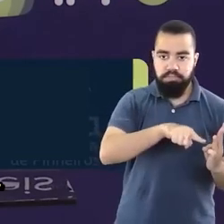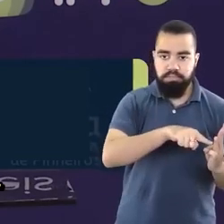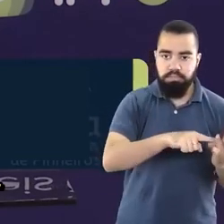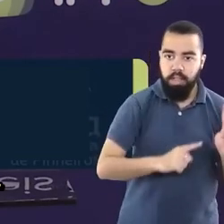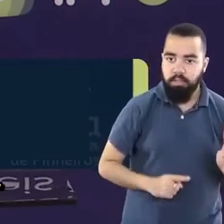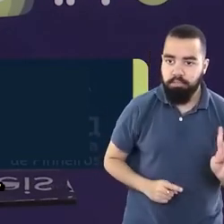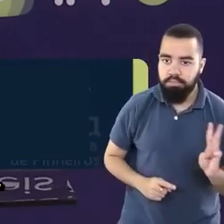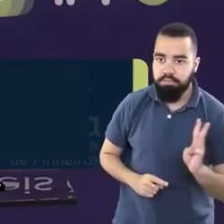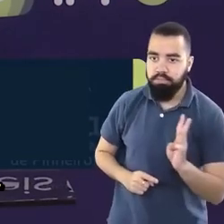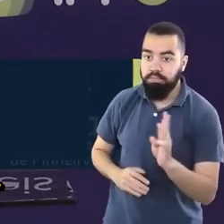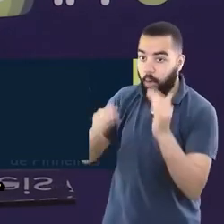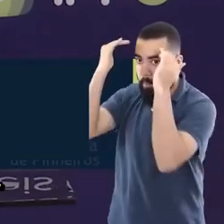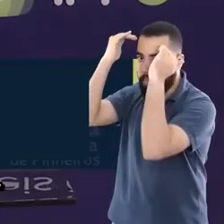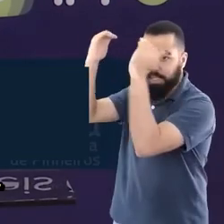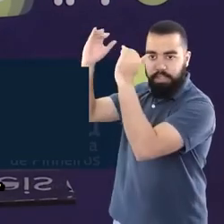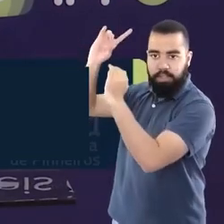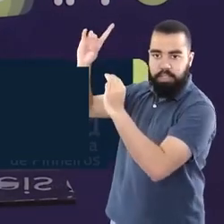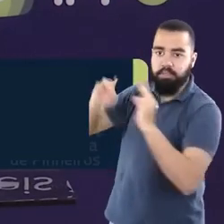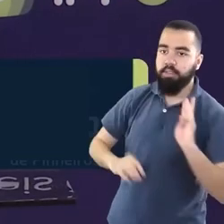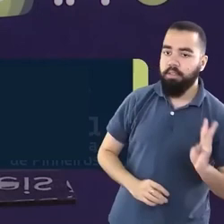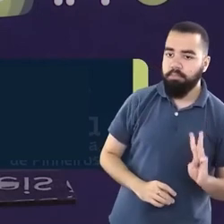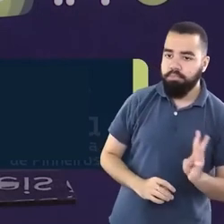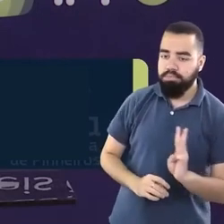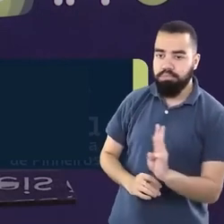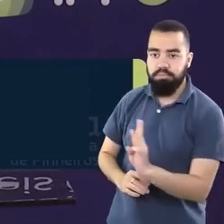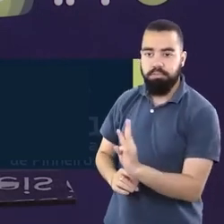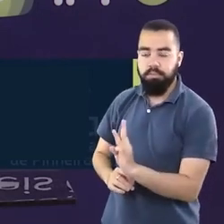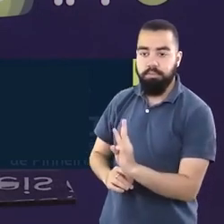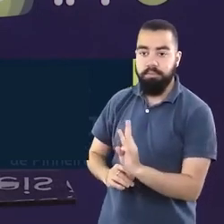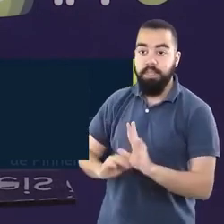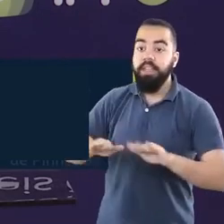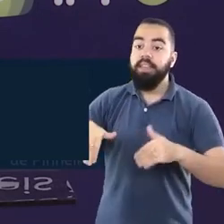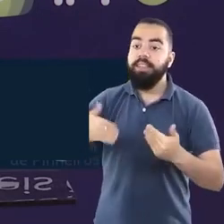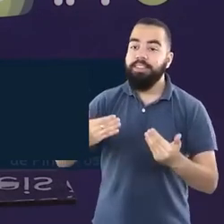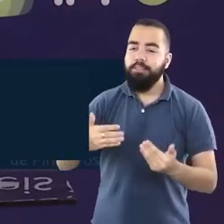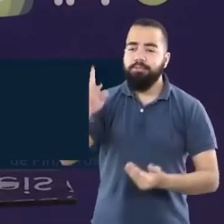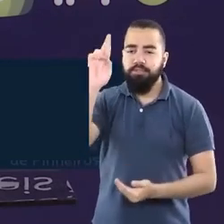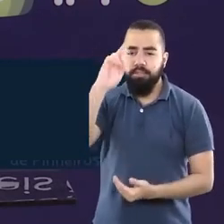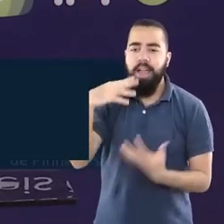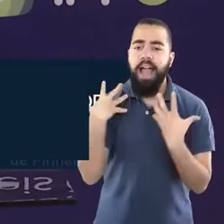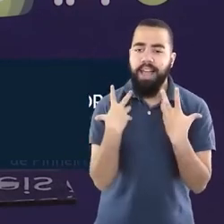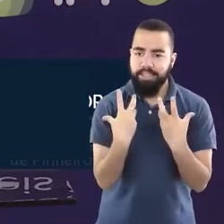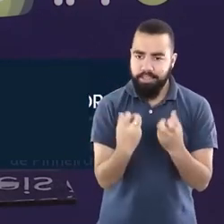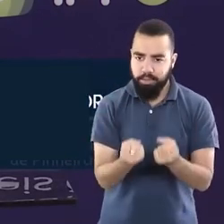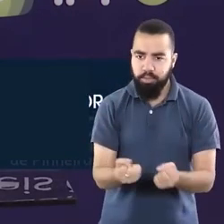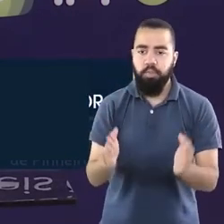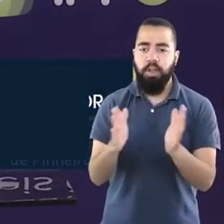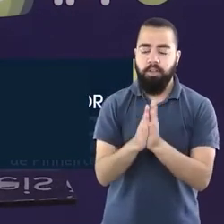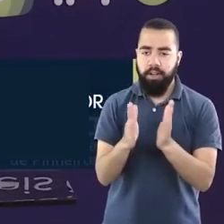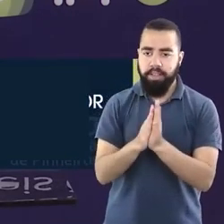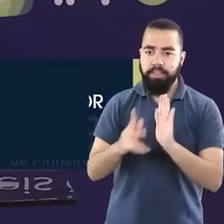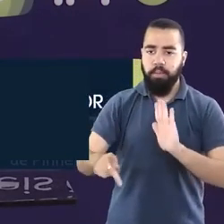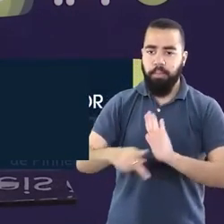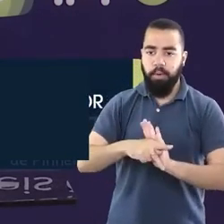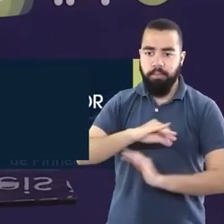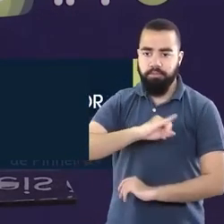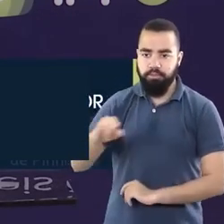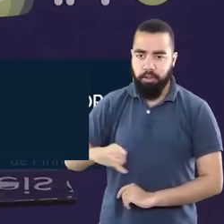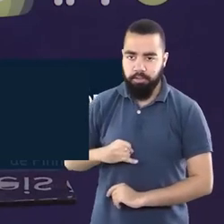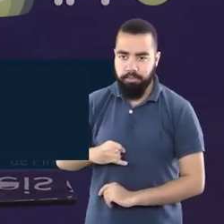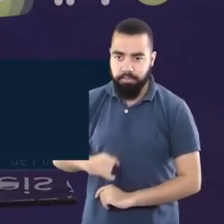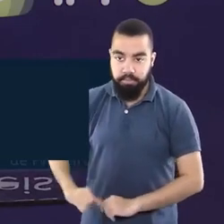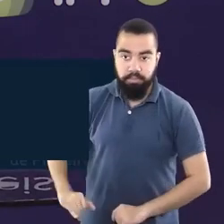e fizeram como o Senhor lhes ordenara, e o Senhor aceitou a oração de Jó. Moldou o Senhor a sorte de